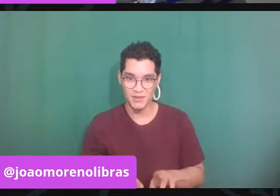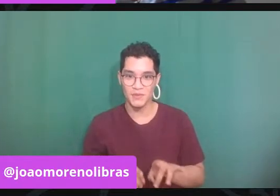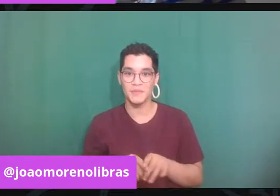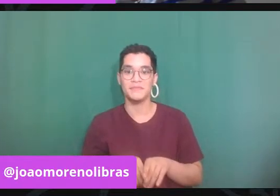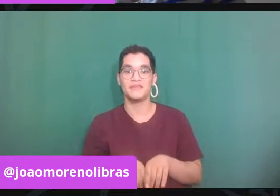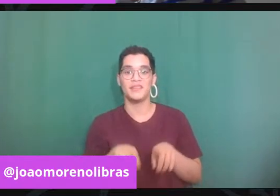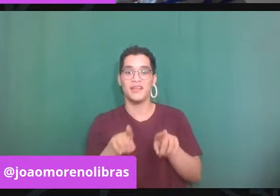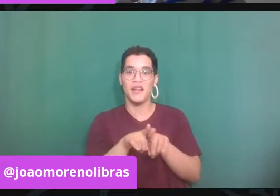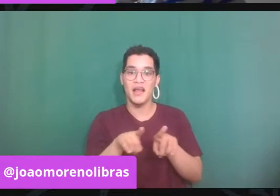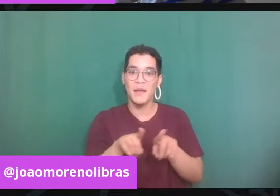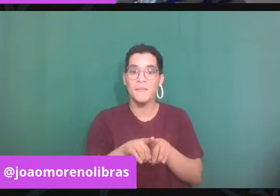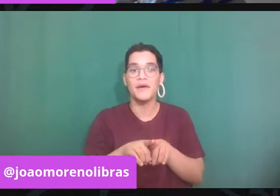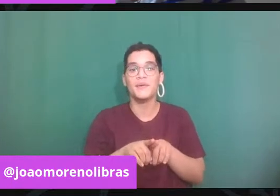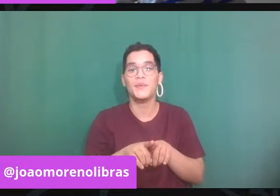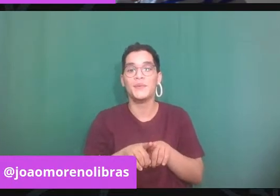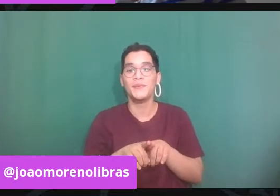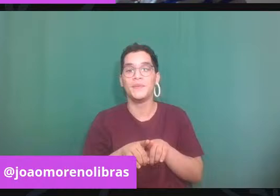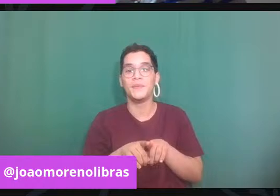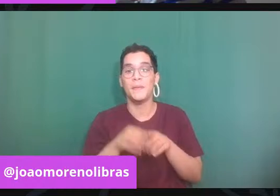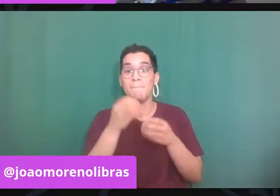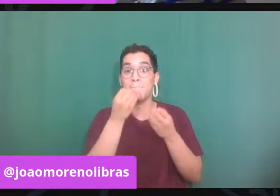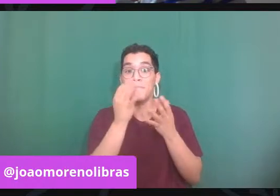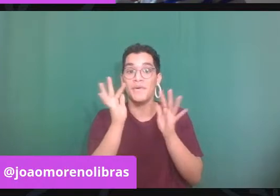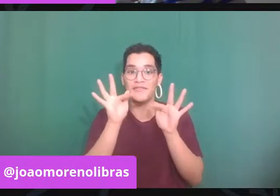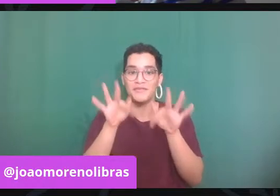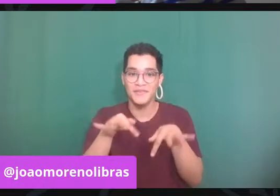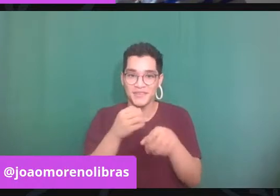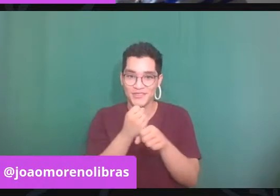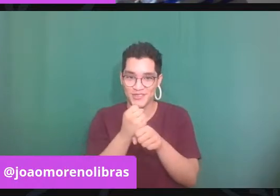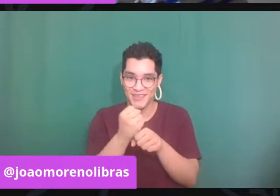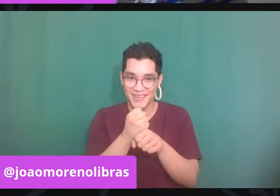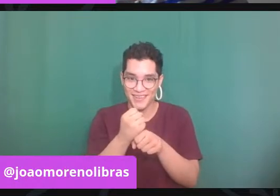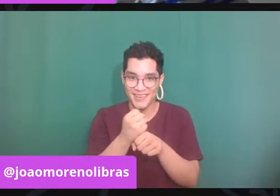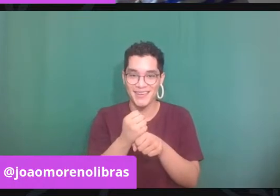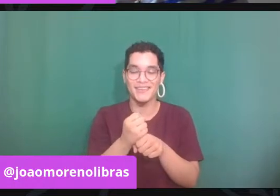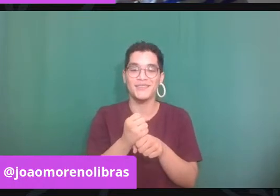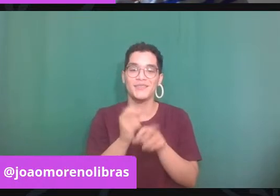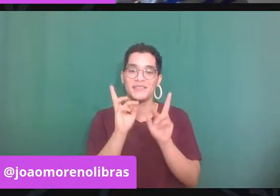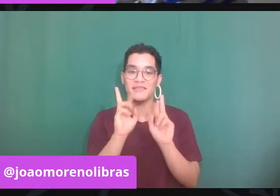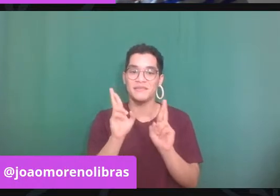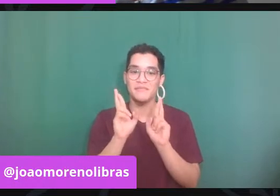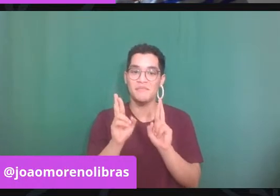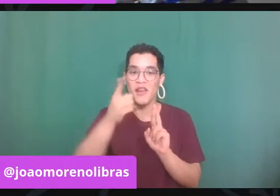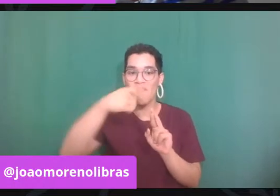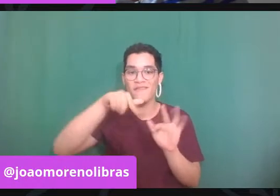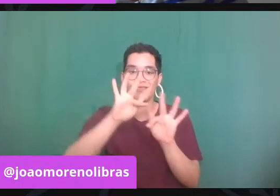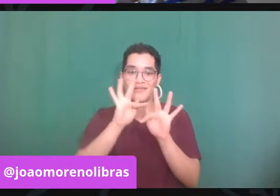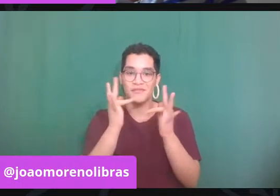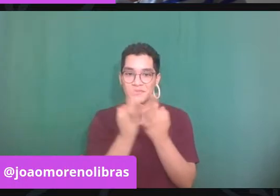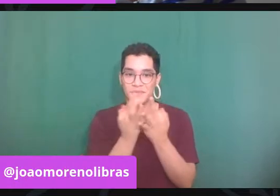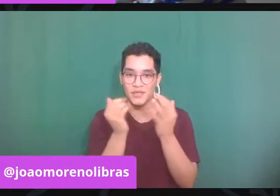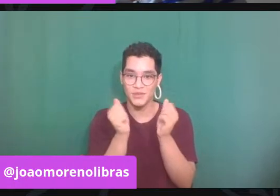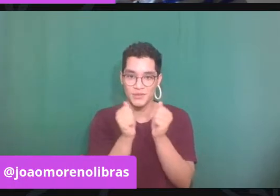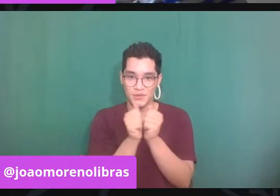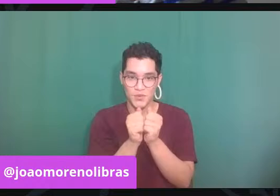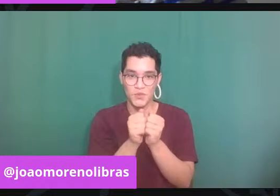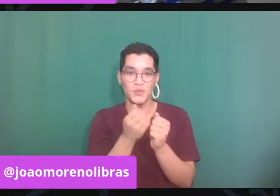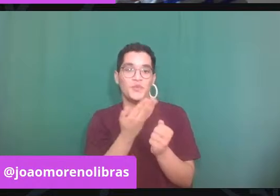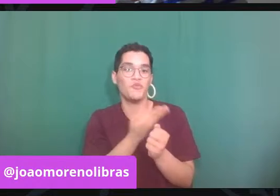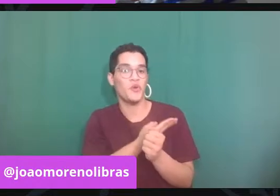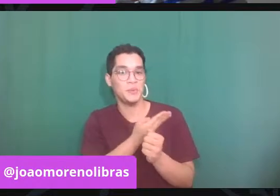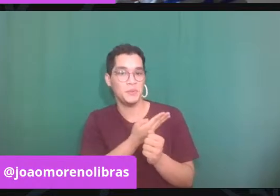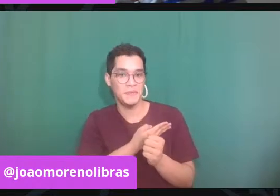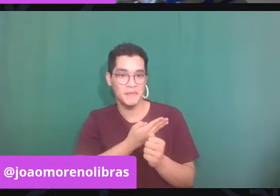com desejo de um bom final de ano, que vocês tenham com as suas famílias e com os seus